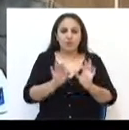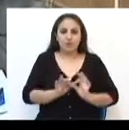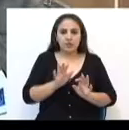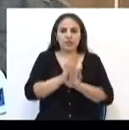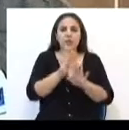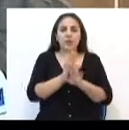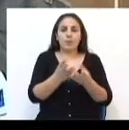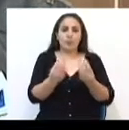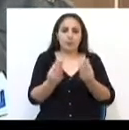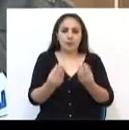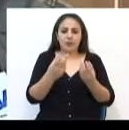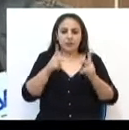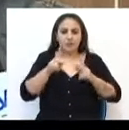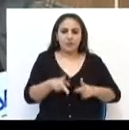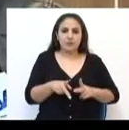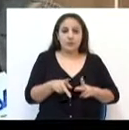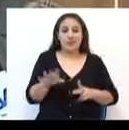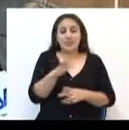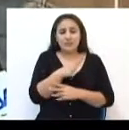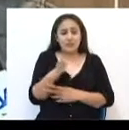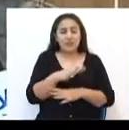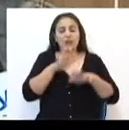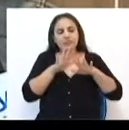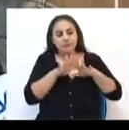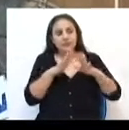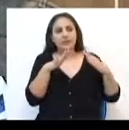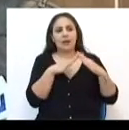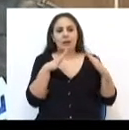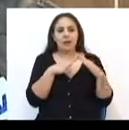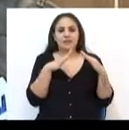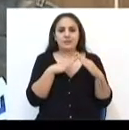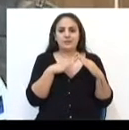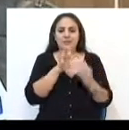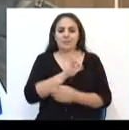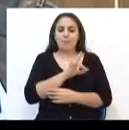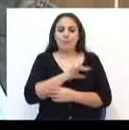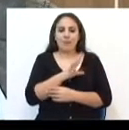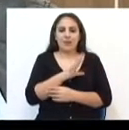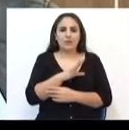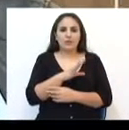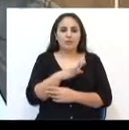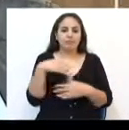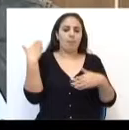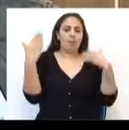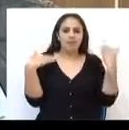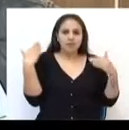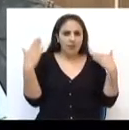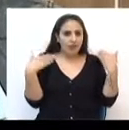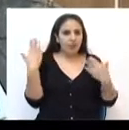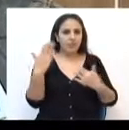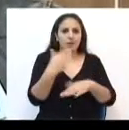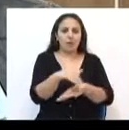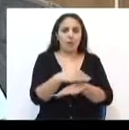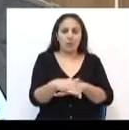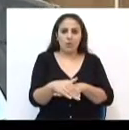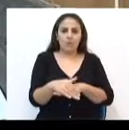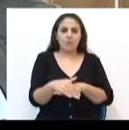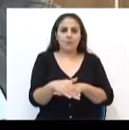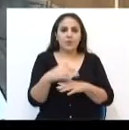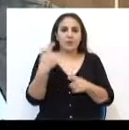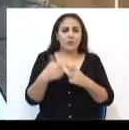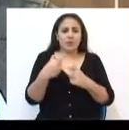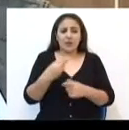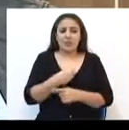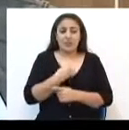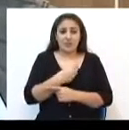muito. Hoje diversas pessoas acabam ficando nas suas casas e têm muito receio de sair, né, e enfrentar